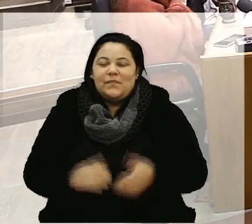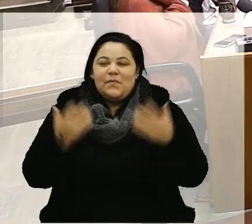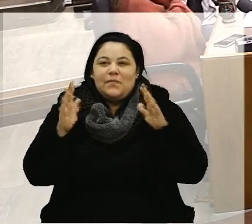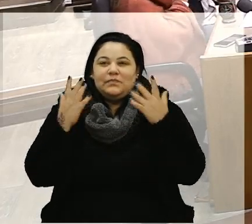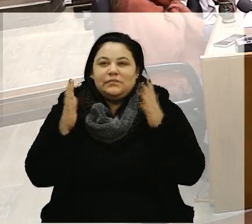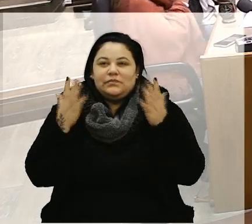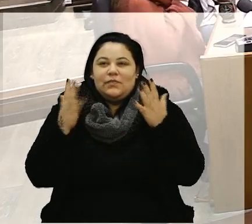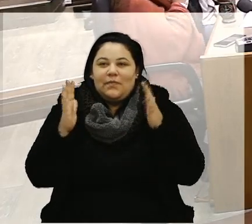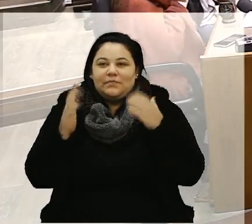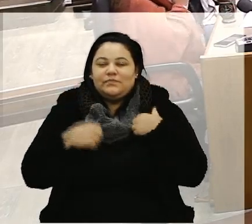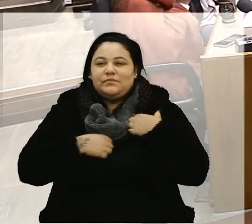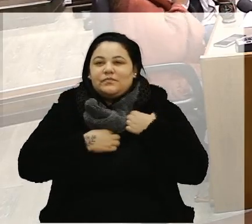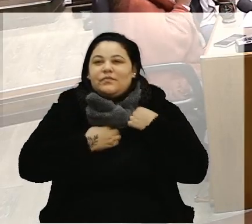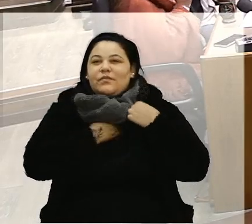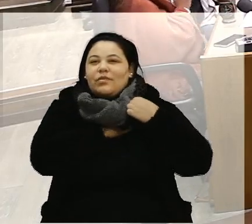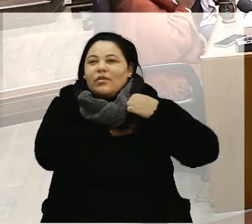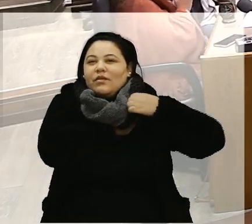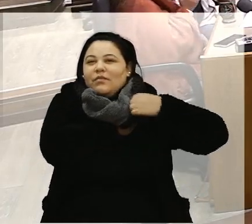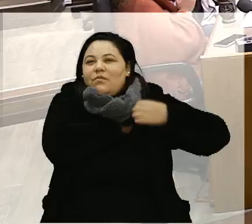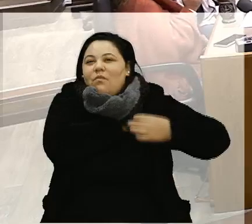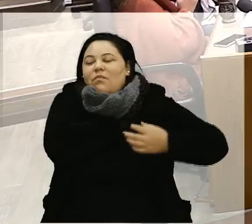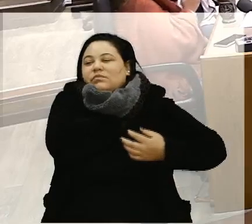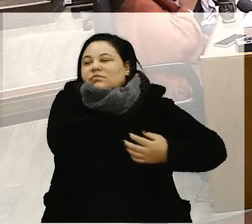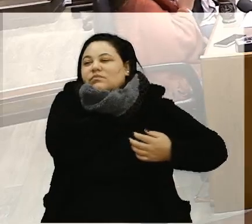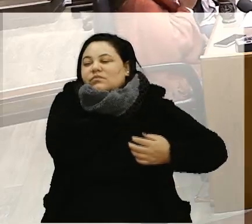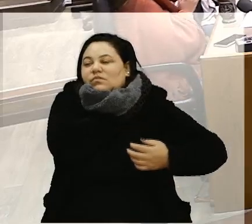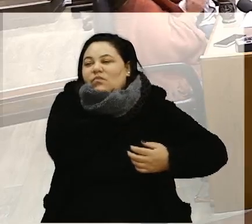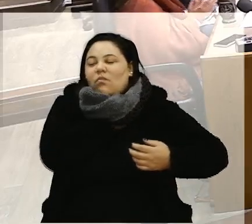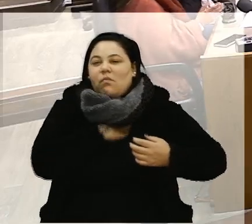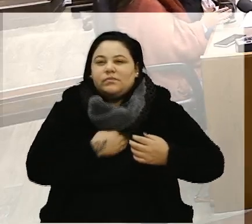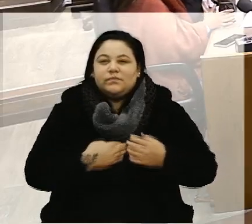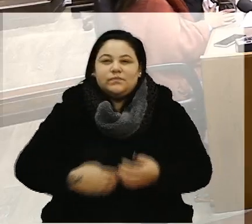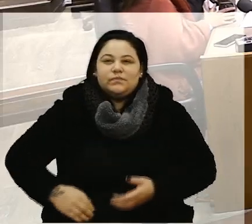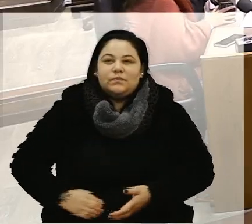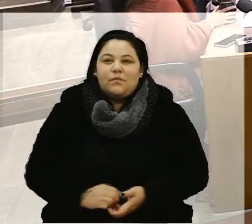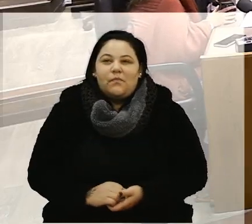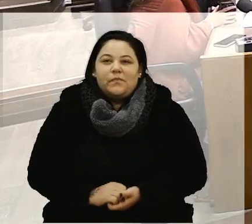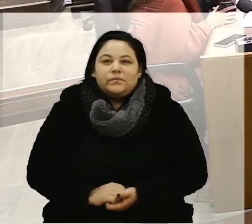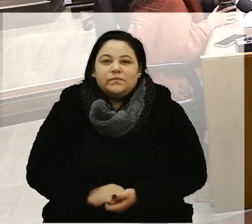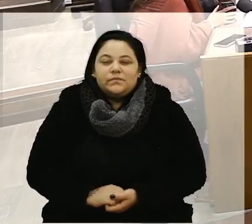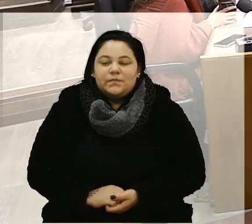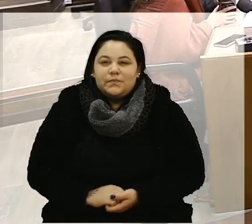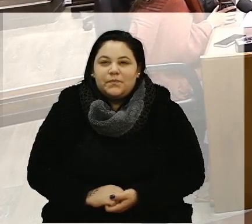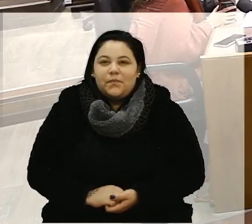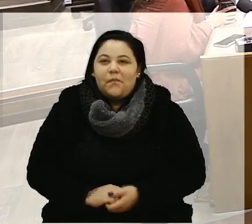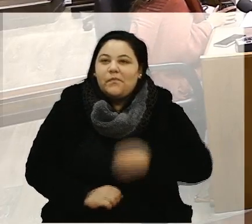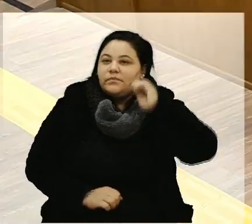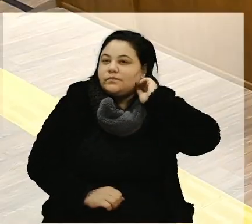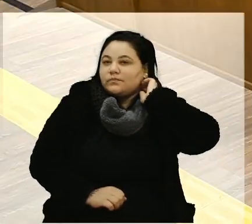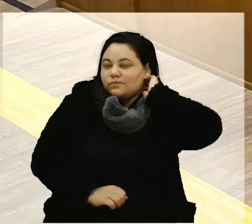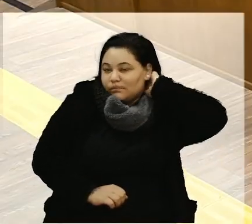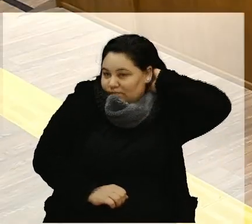Obrigado. Obrigado. Eu corria, em 83 eu venci uma coisa.